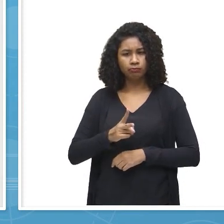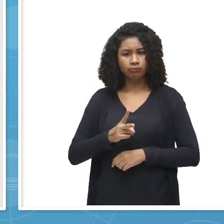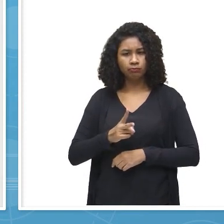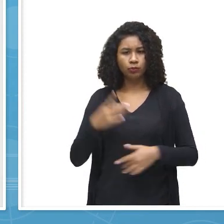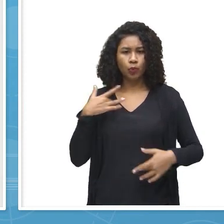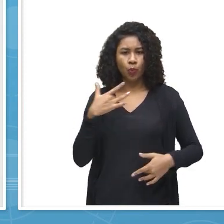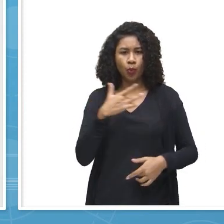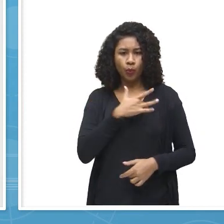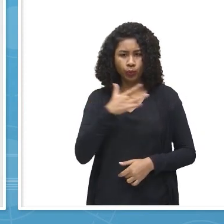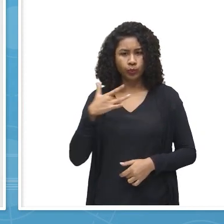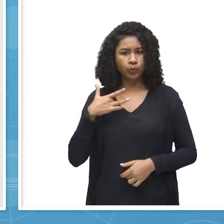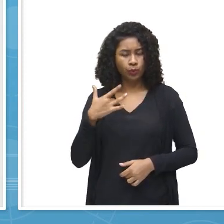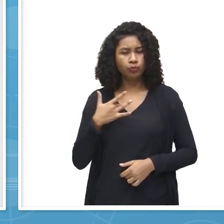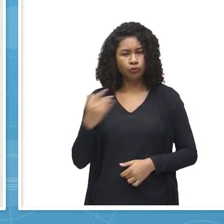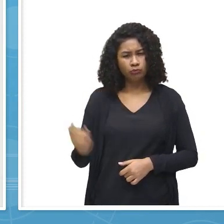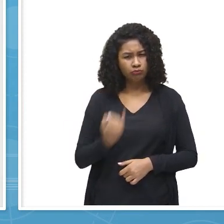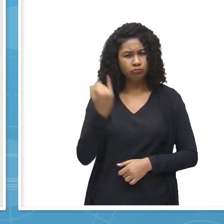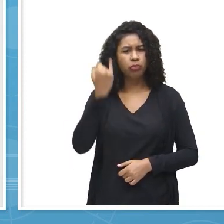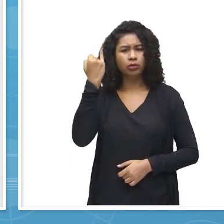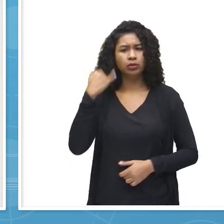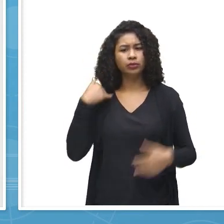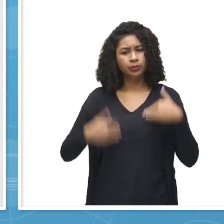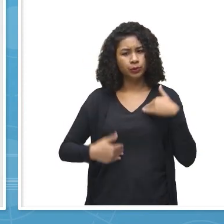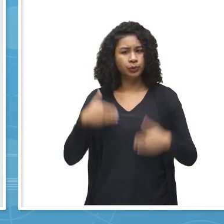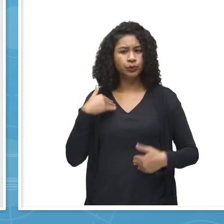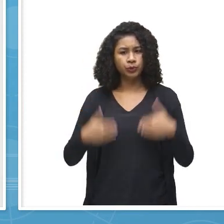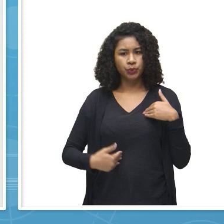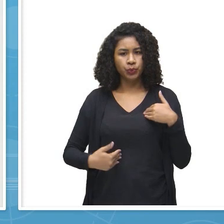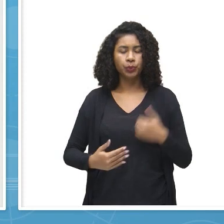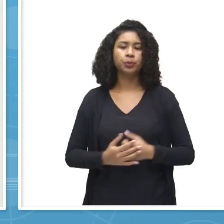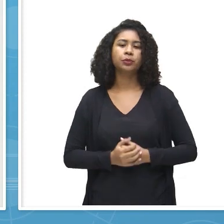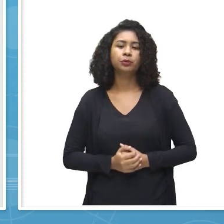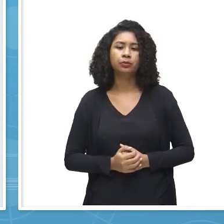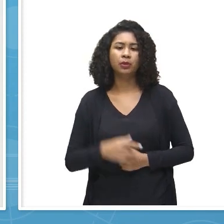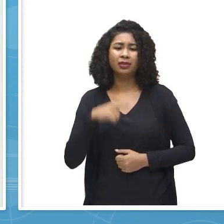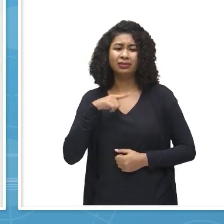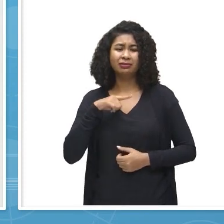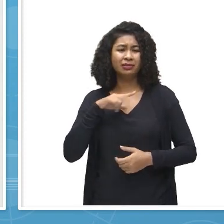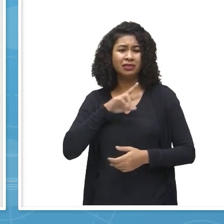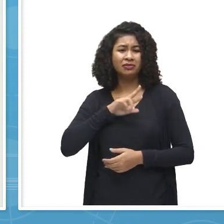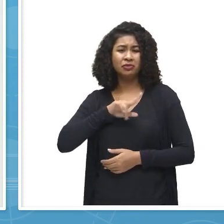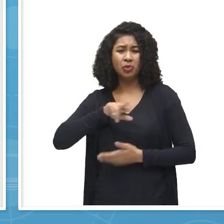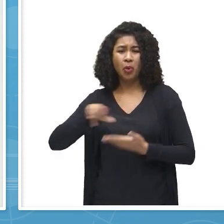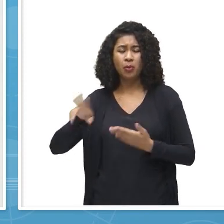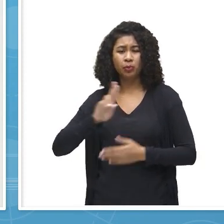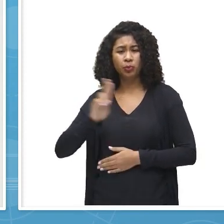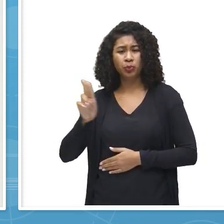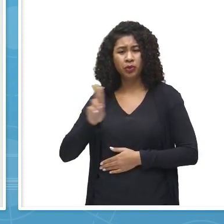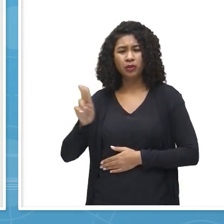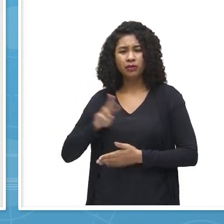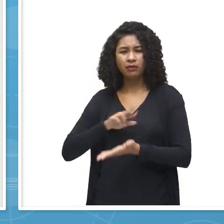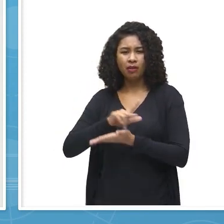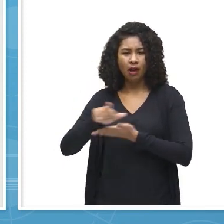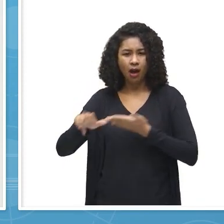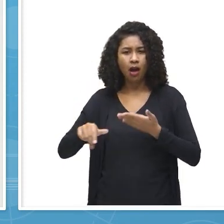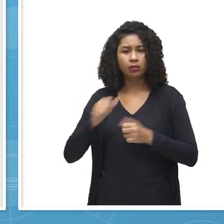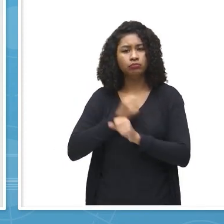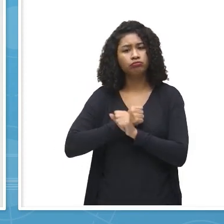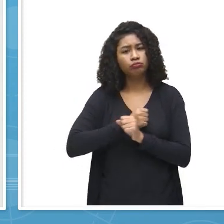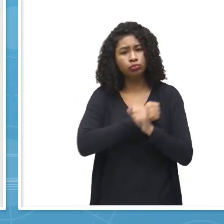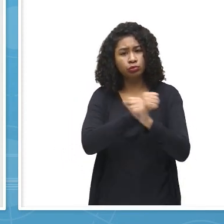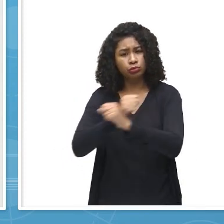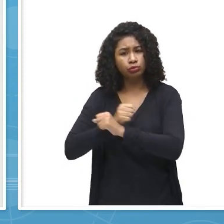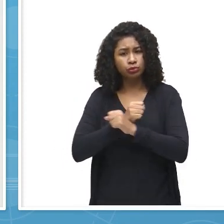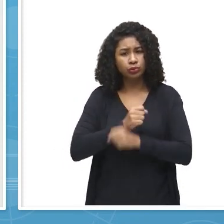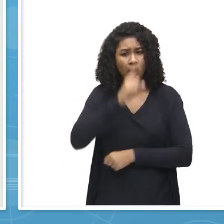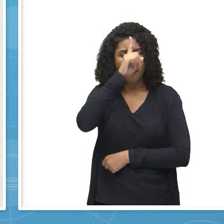muito importante no nosso corpo, tá? Então, tem aí macrófagos, né? Que são as células que vão ajudar na defesa do